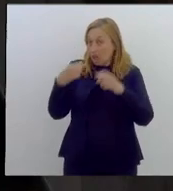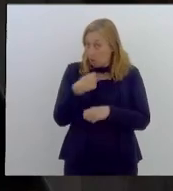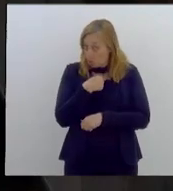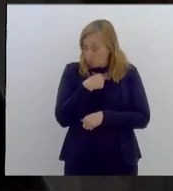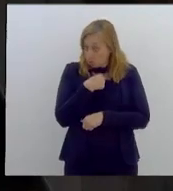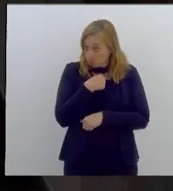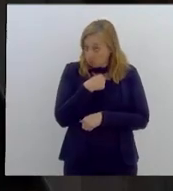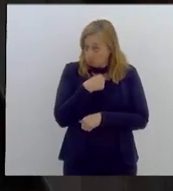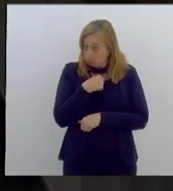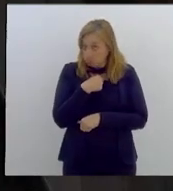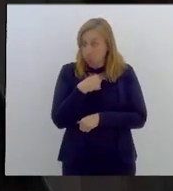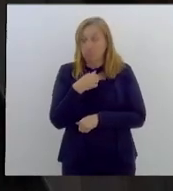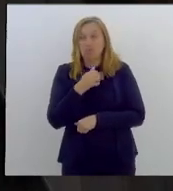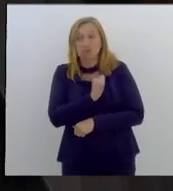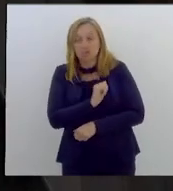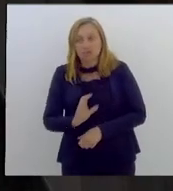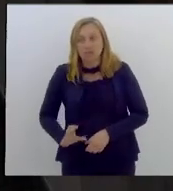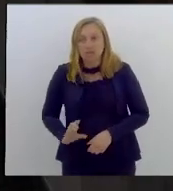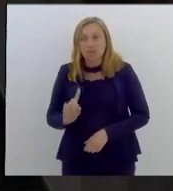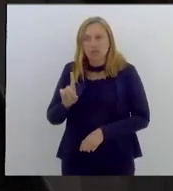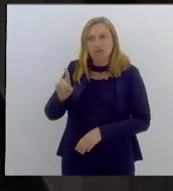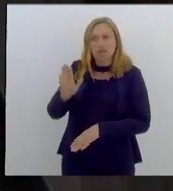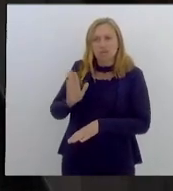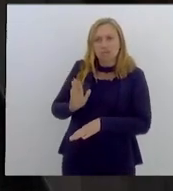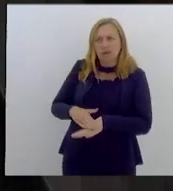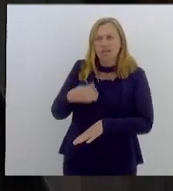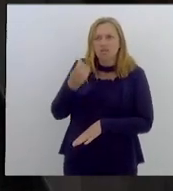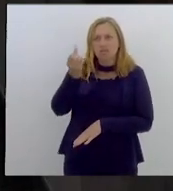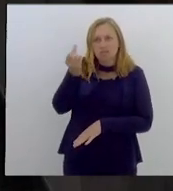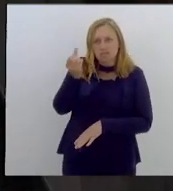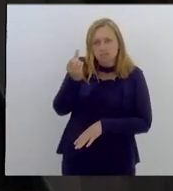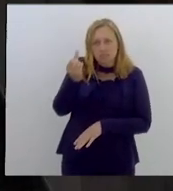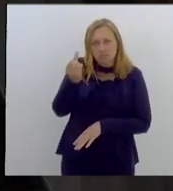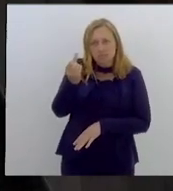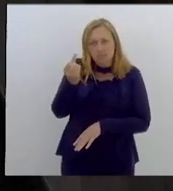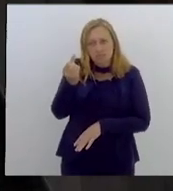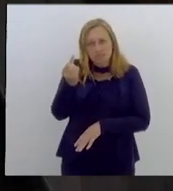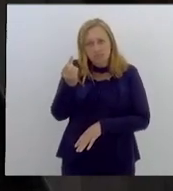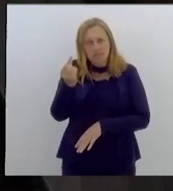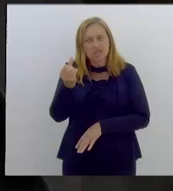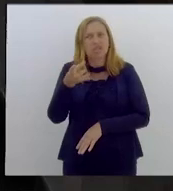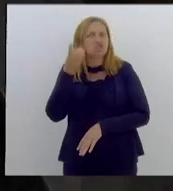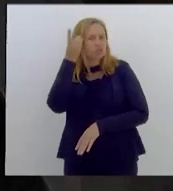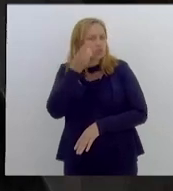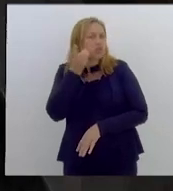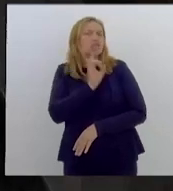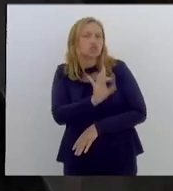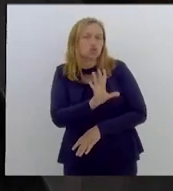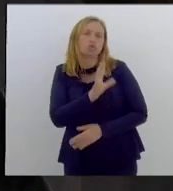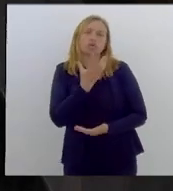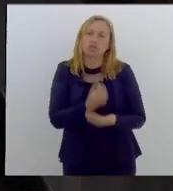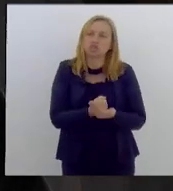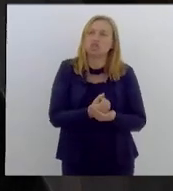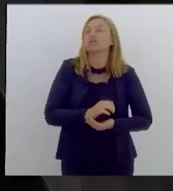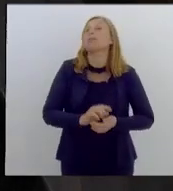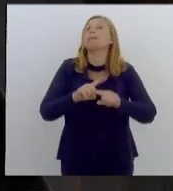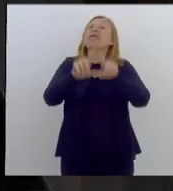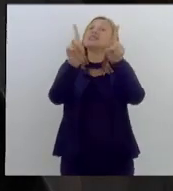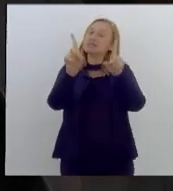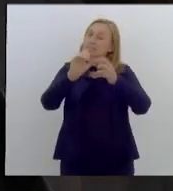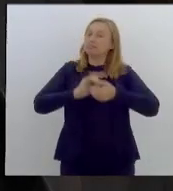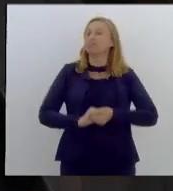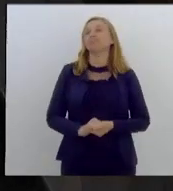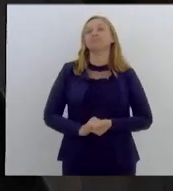eu, André e mais uma meia dúzia. Então, registre-se isso. Mas...